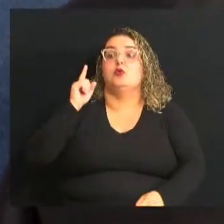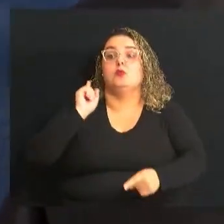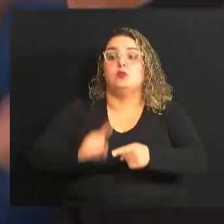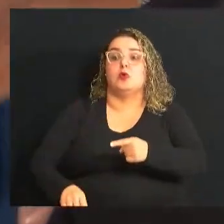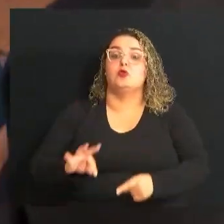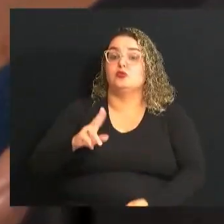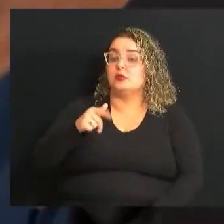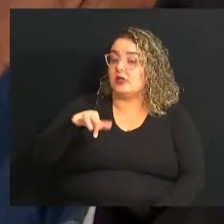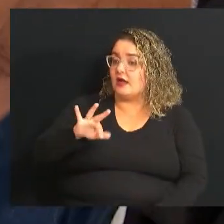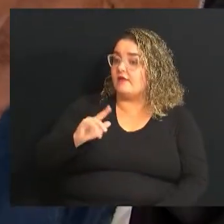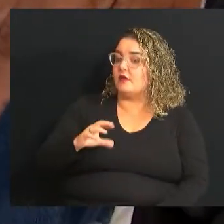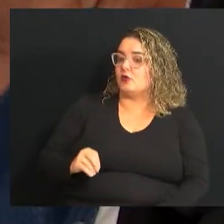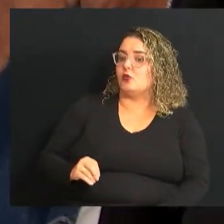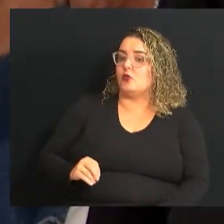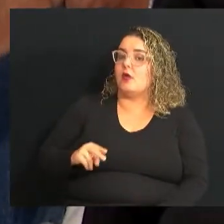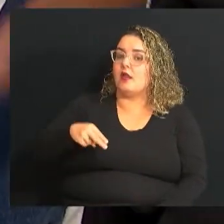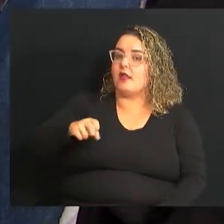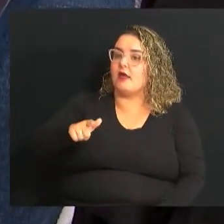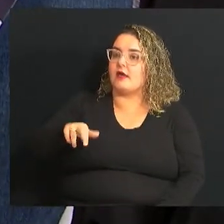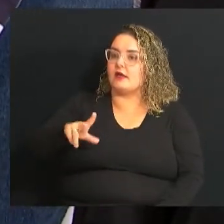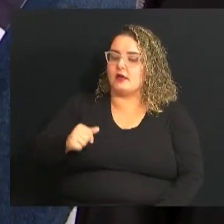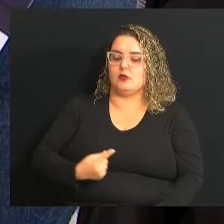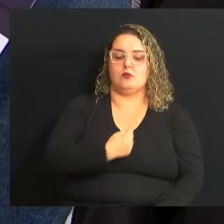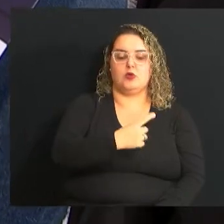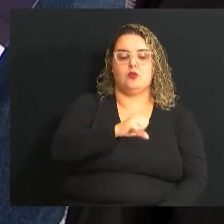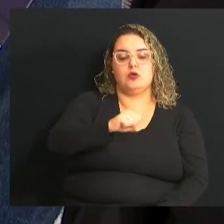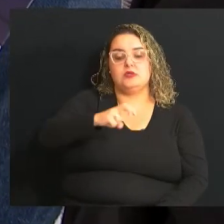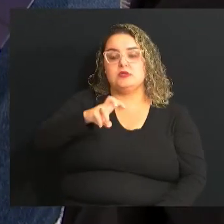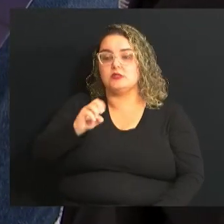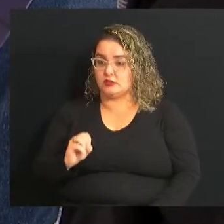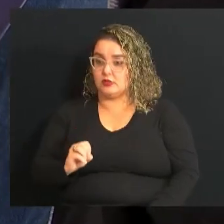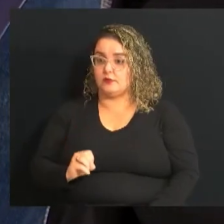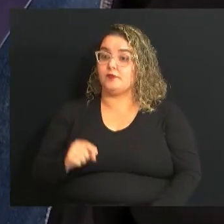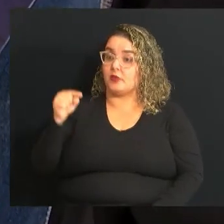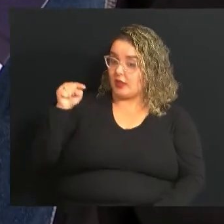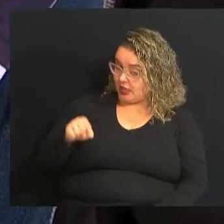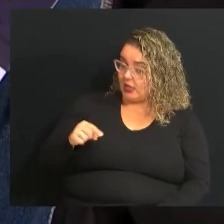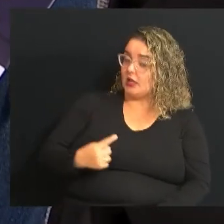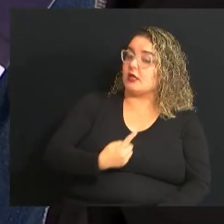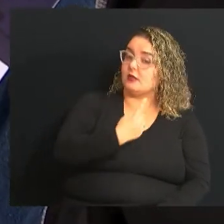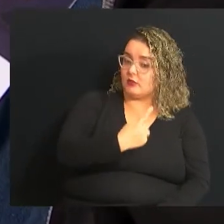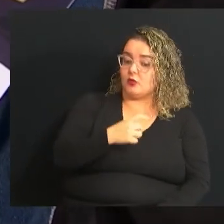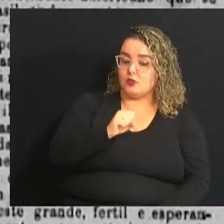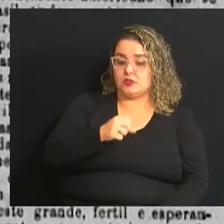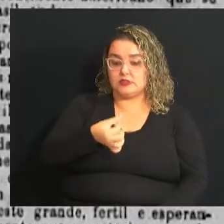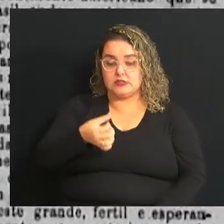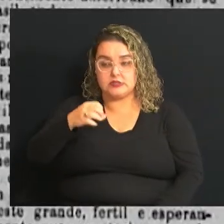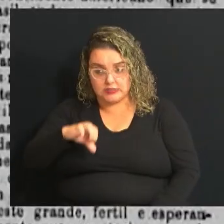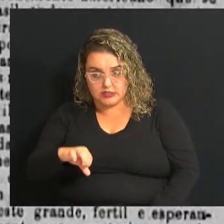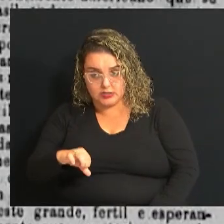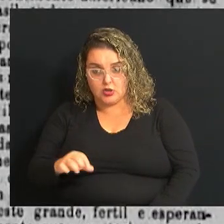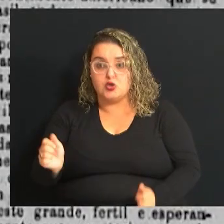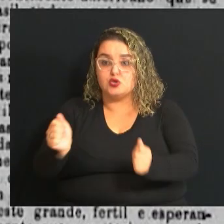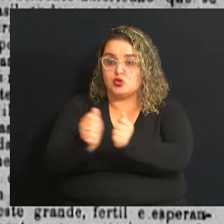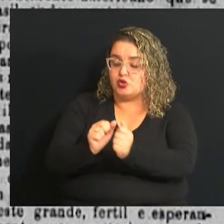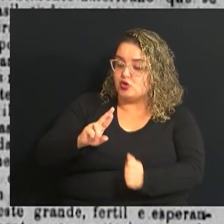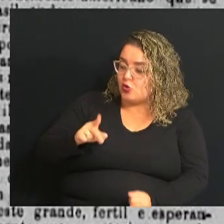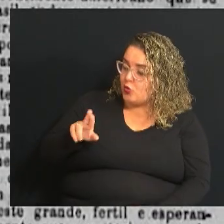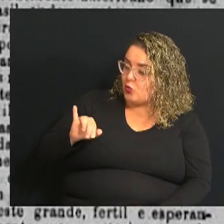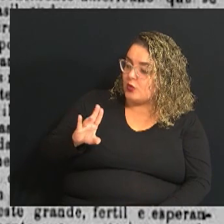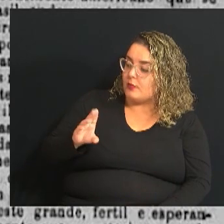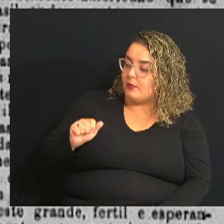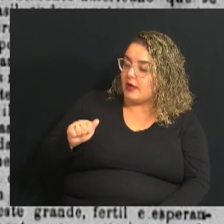escravidão, tornando-se um dos maiores líderes abolicionistas do Brasil. A mãe dele era uma mulher negra, ela veio da África